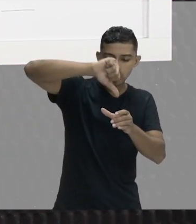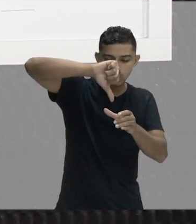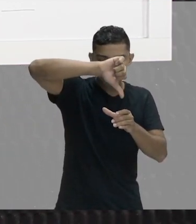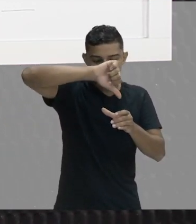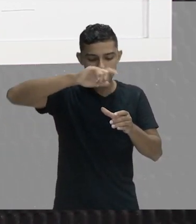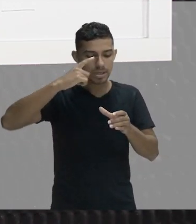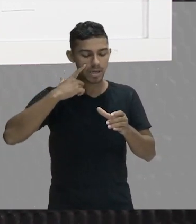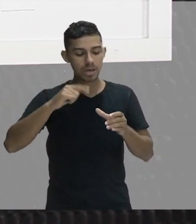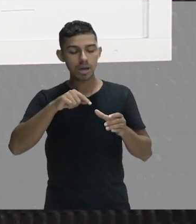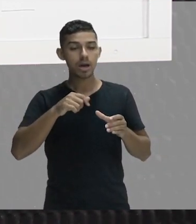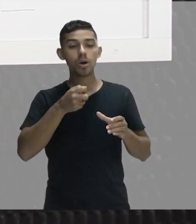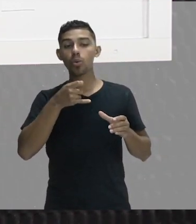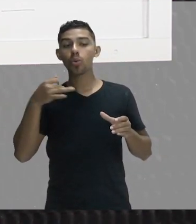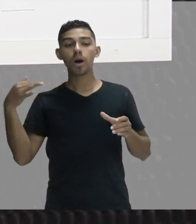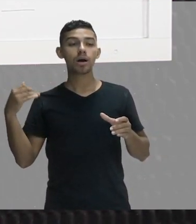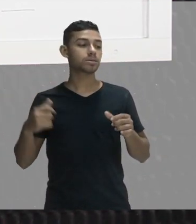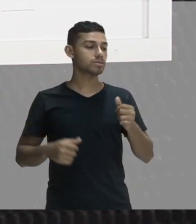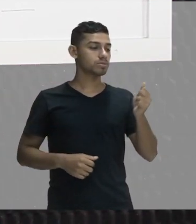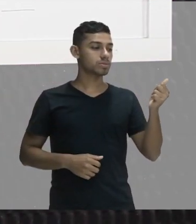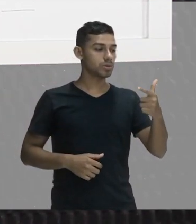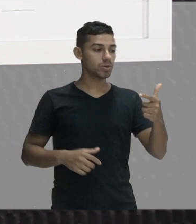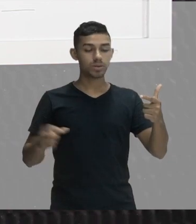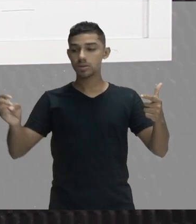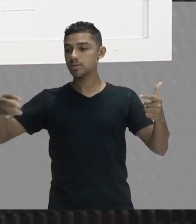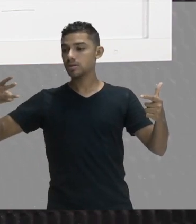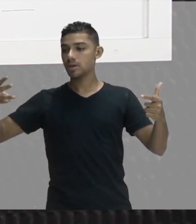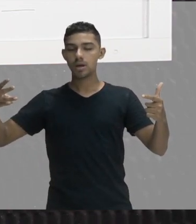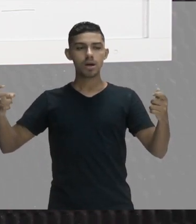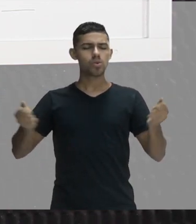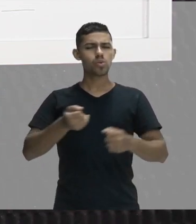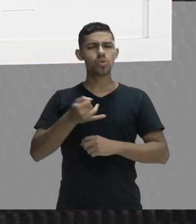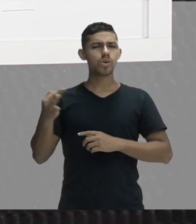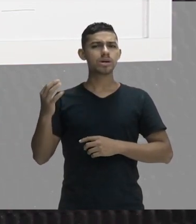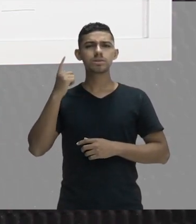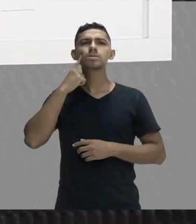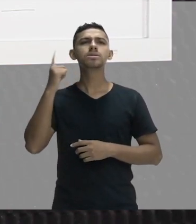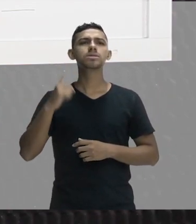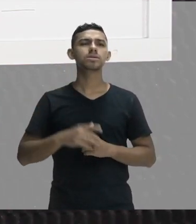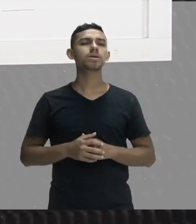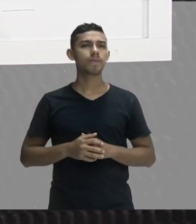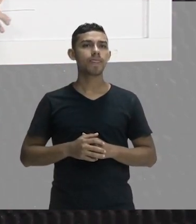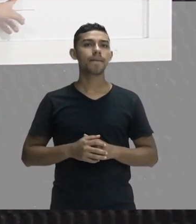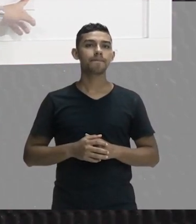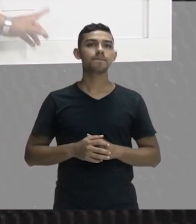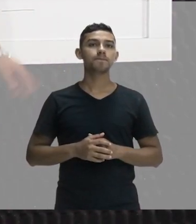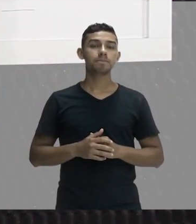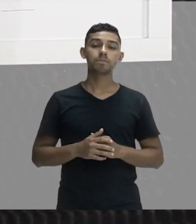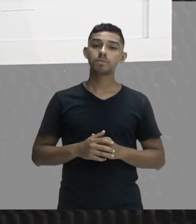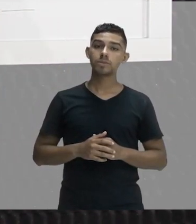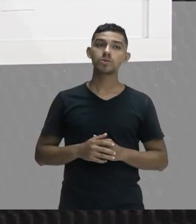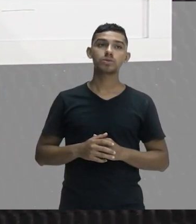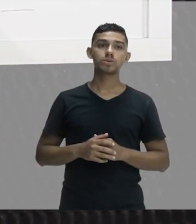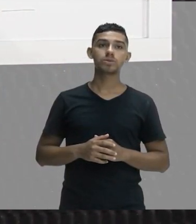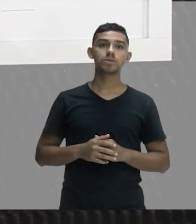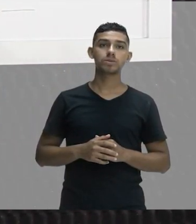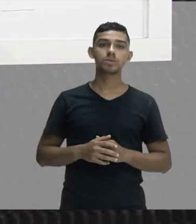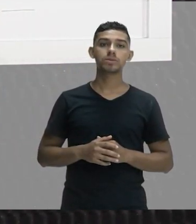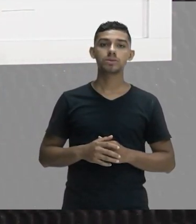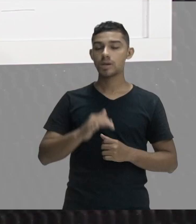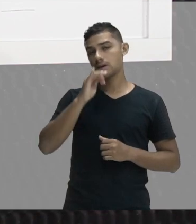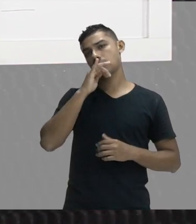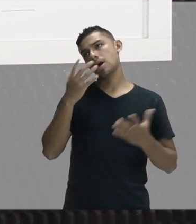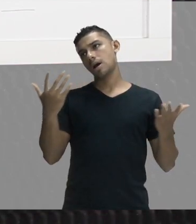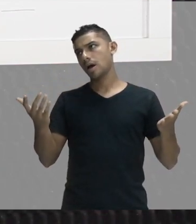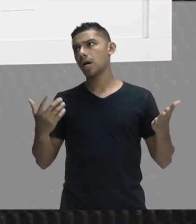saber quantas possibilidades eu tenho, tá? Então 12 sabores, sei lá,